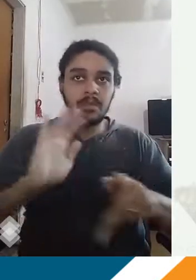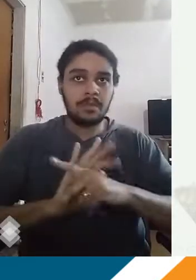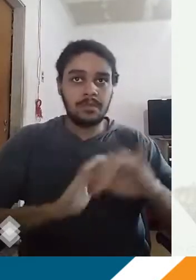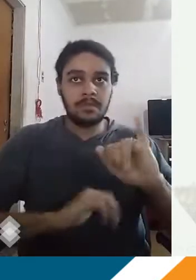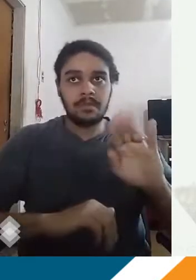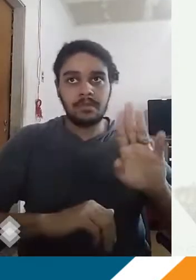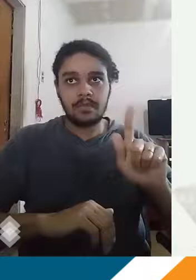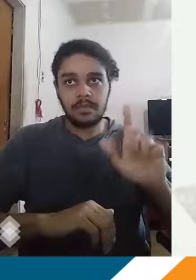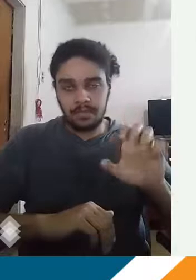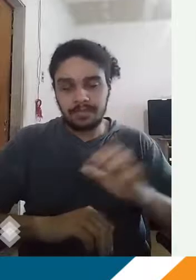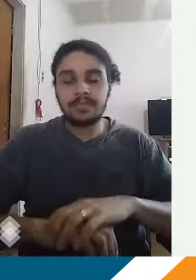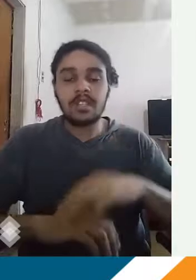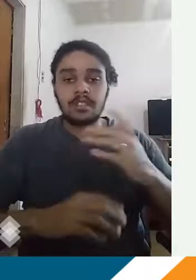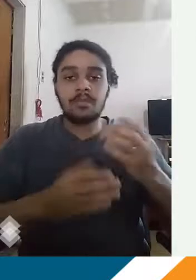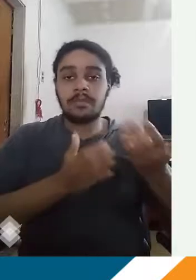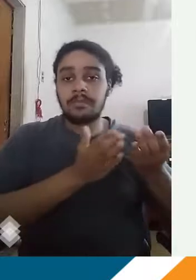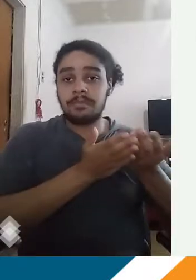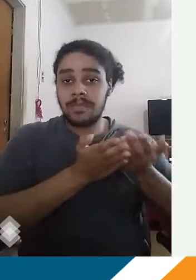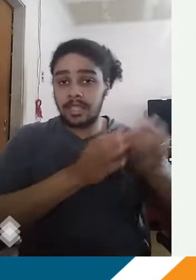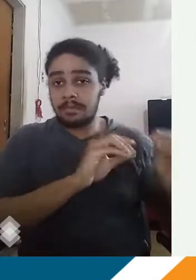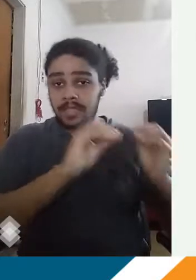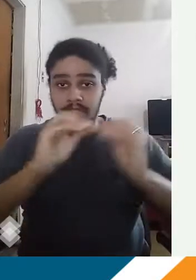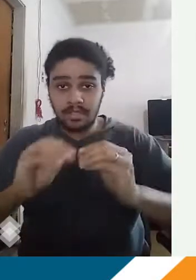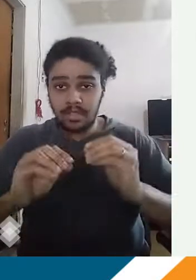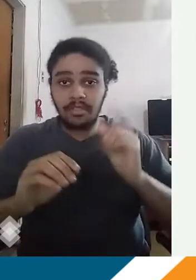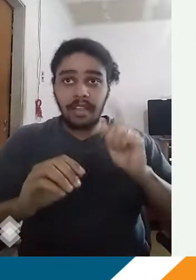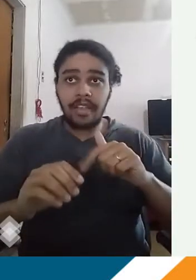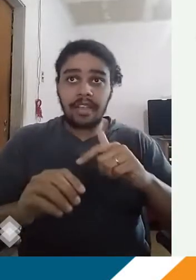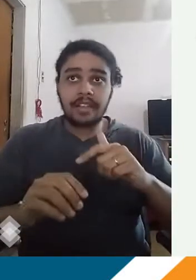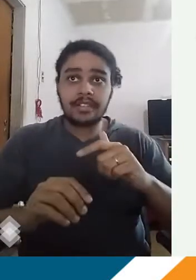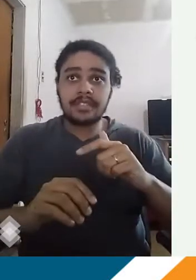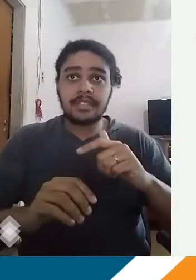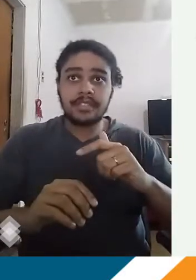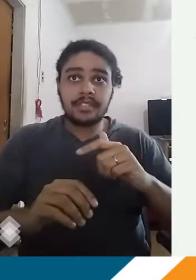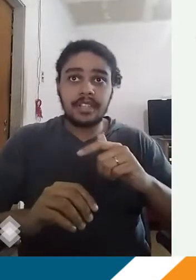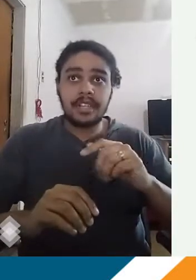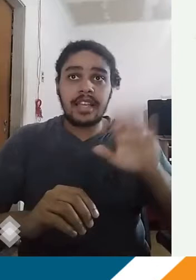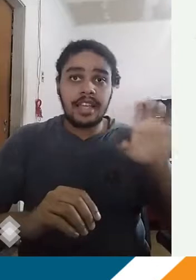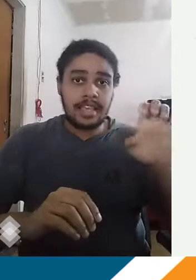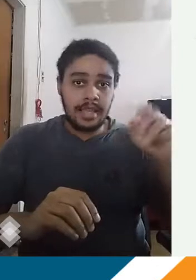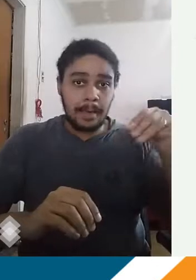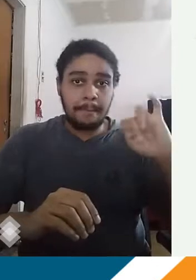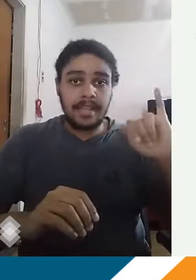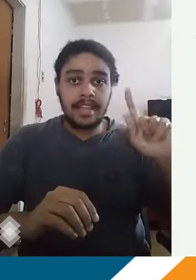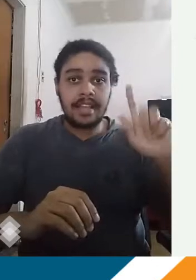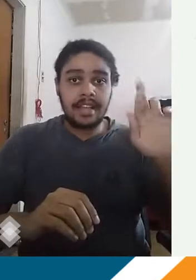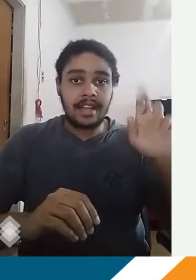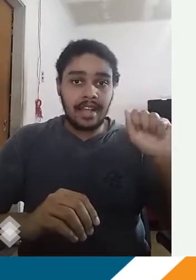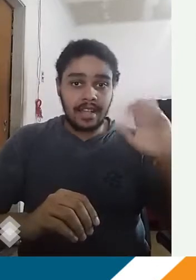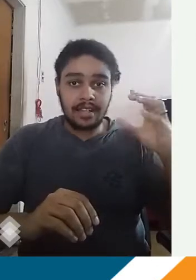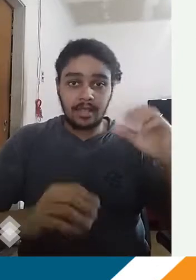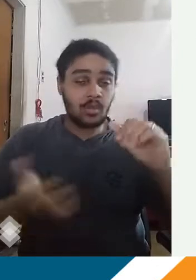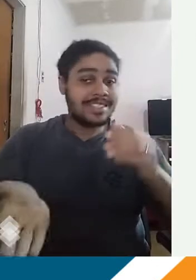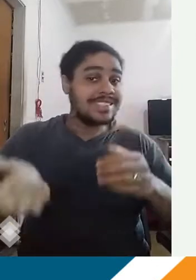projeção no IBGE. Migração consiste no deslocamento de população e se divide nas seguintes etapas: imigração, movimento de